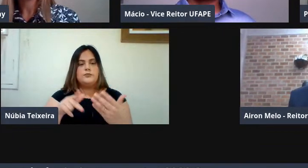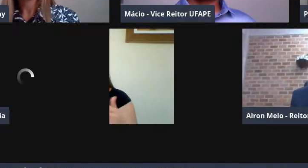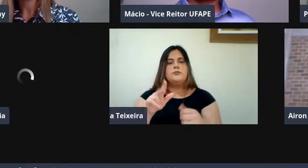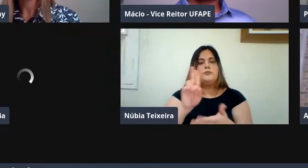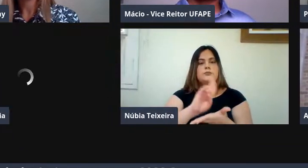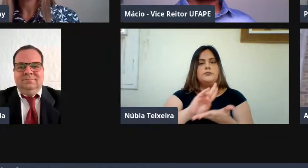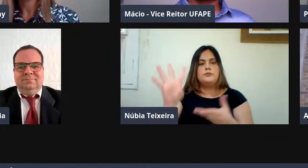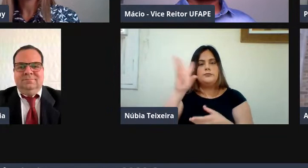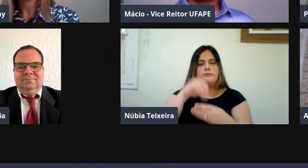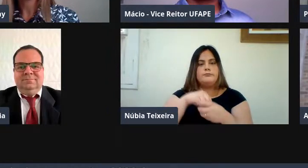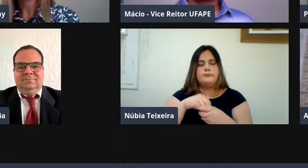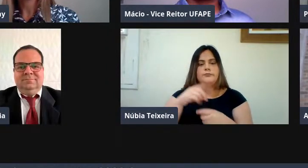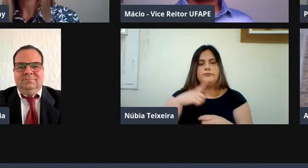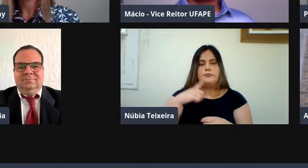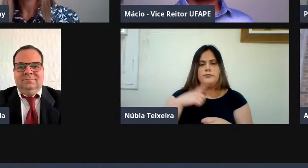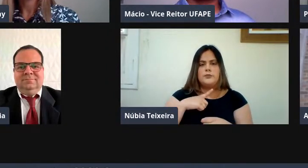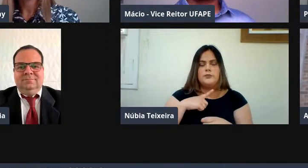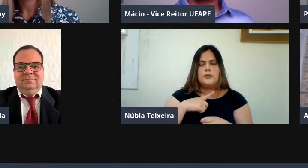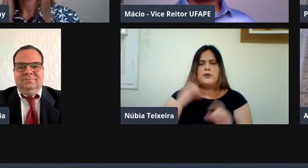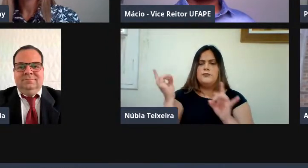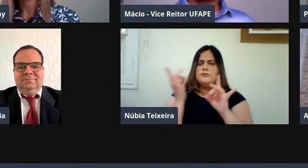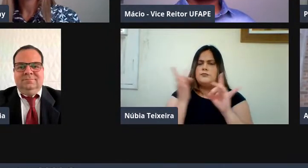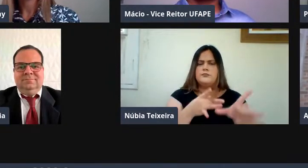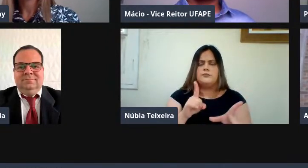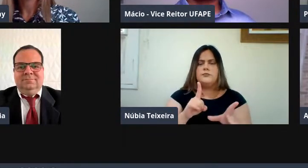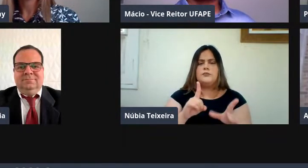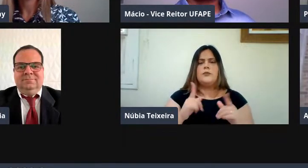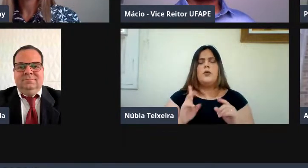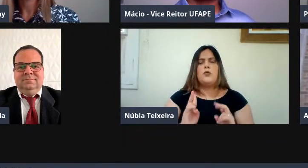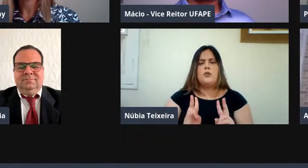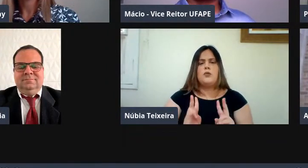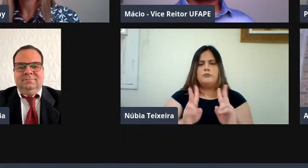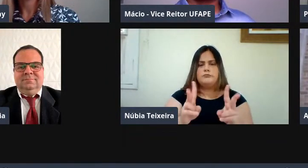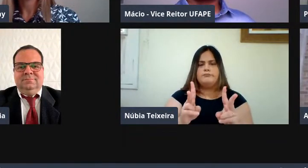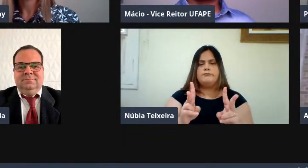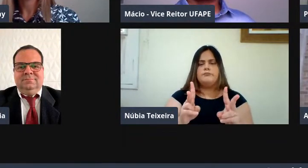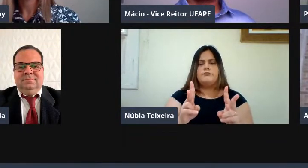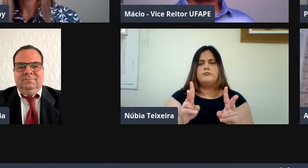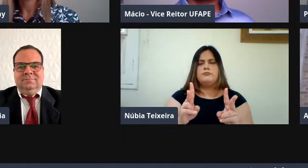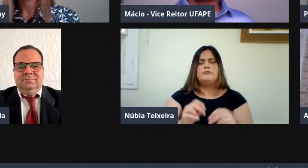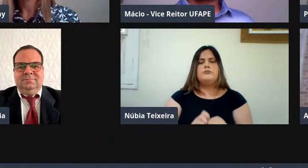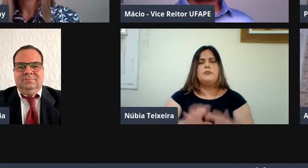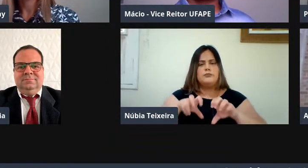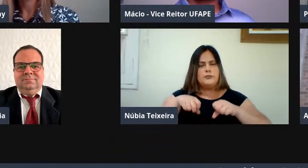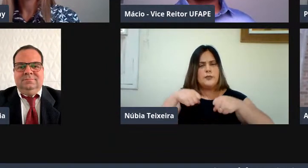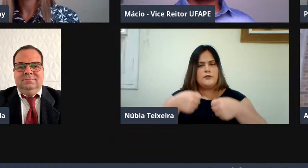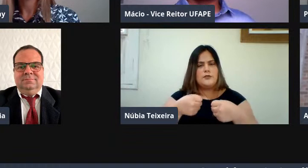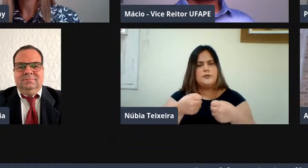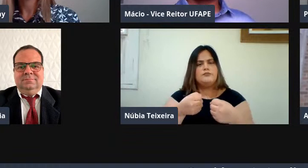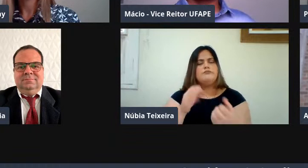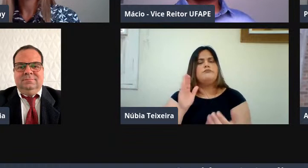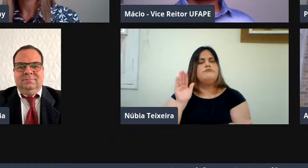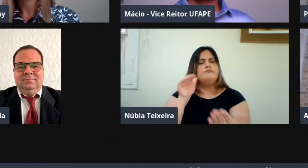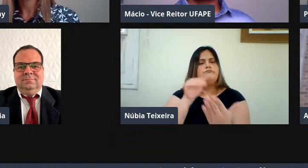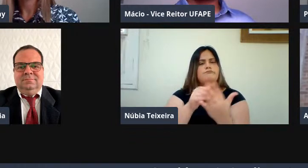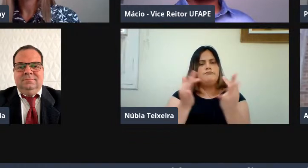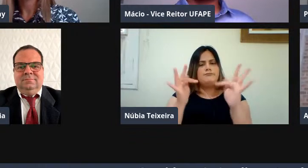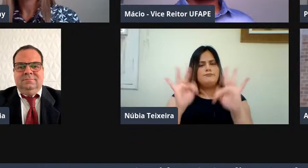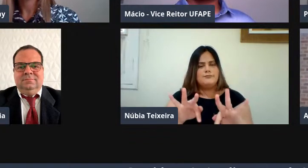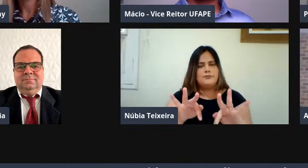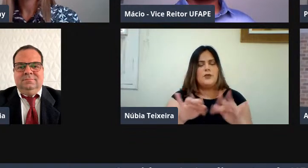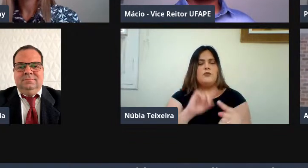Desista Continue Chegue Persevere Chegue Até O Final Que Esse É O Nosso Grande Objetivo Tá